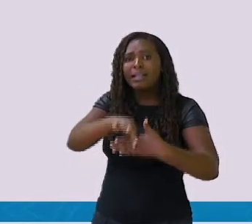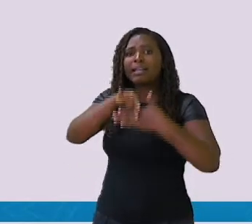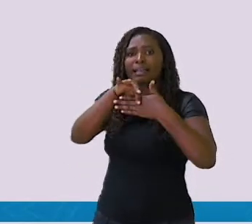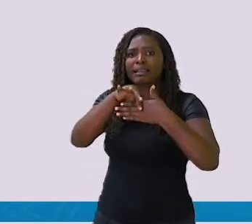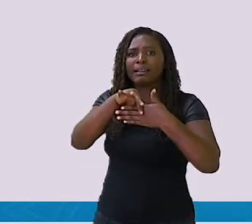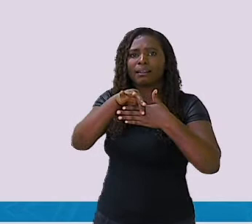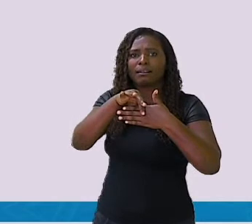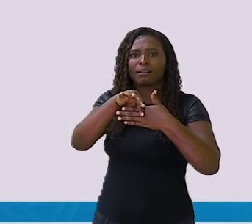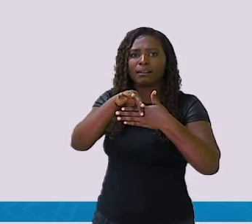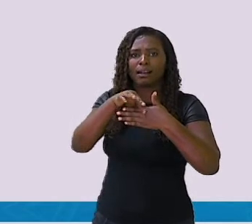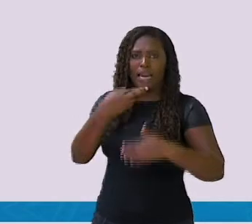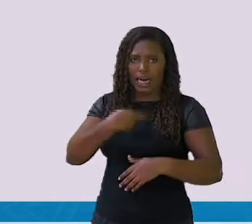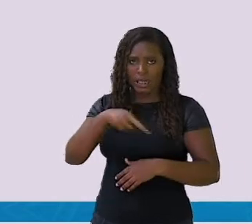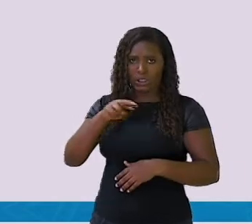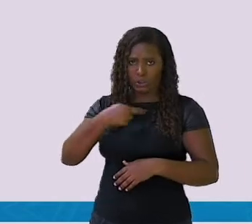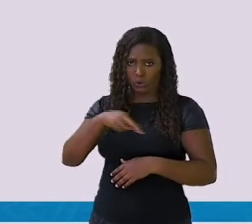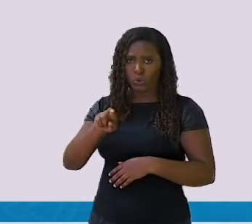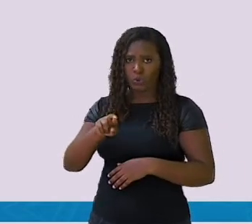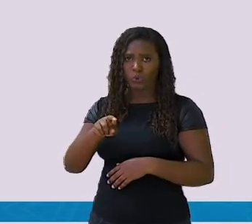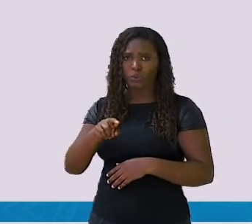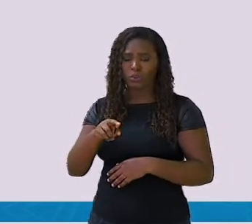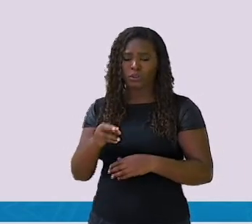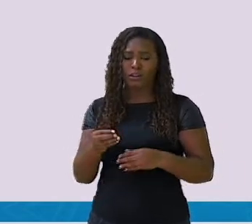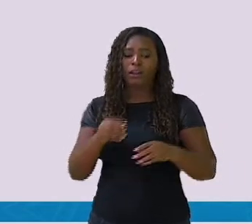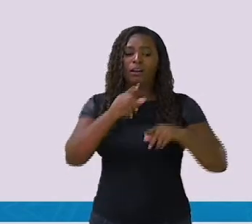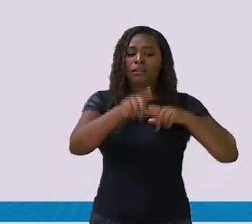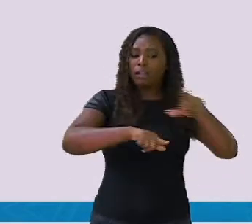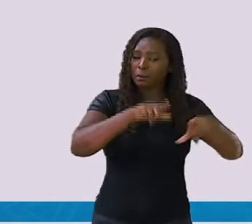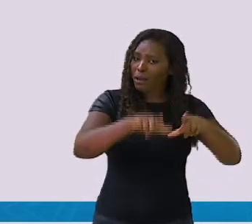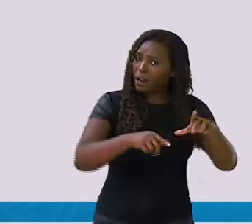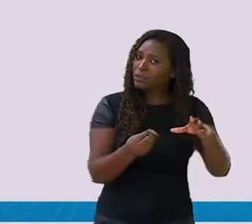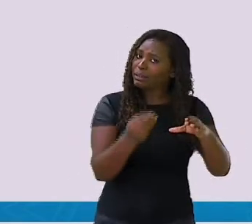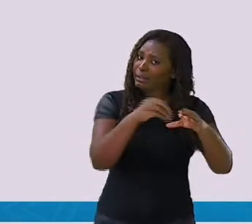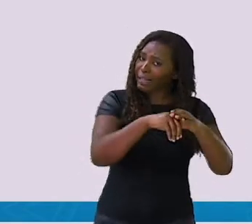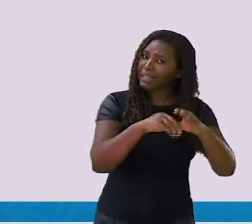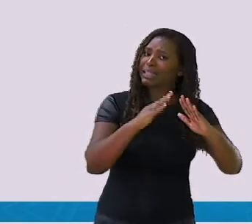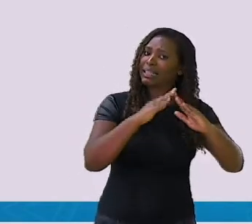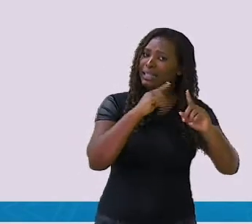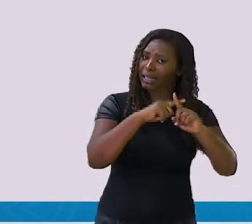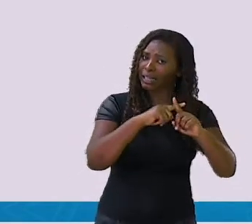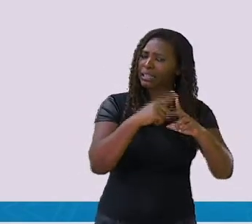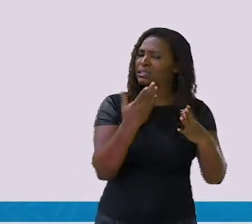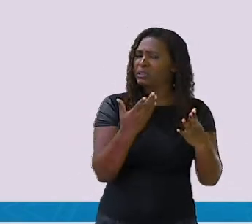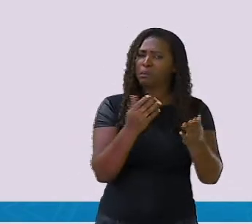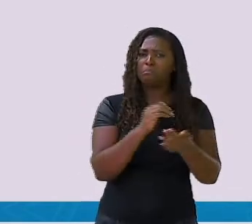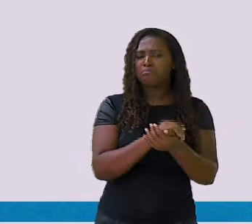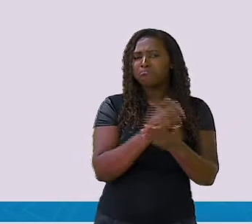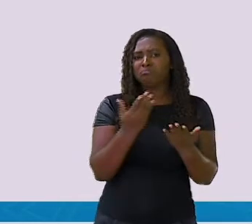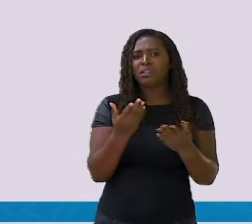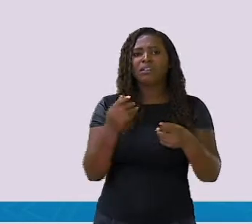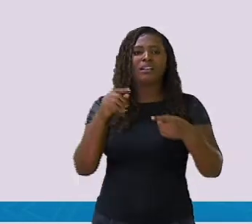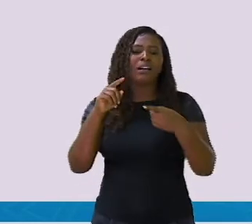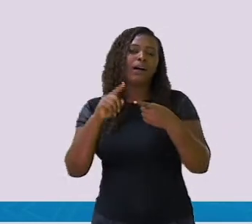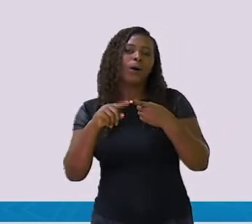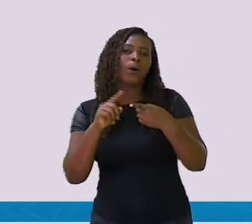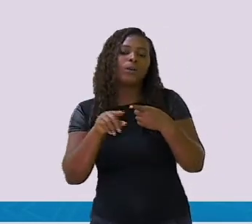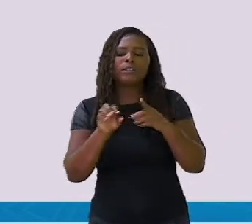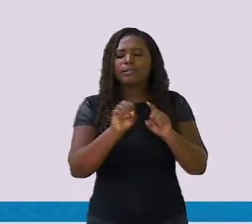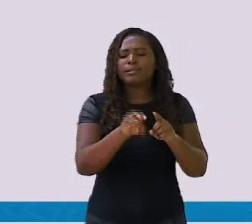igreja, eram pessoas dessa parte que ensinavam, por exemplo, gramática, retórica,